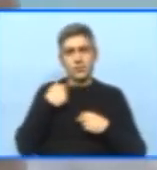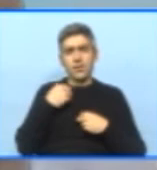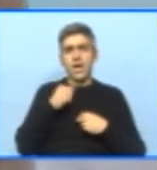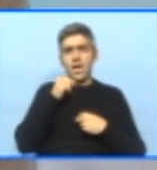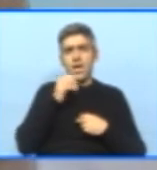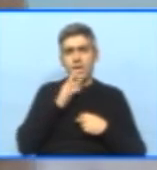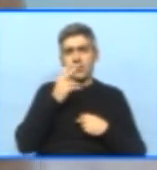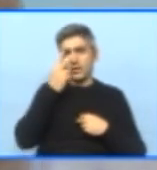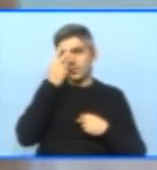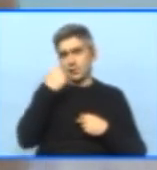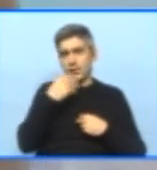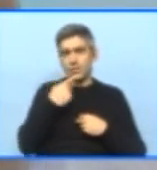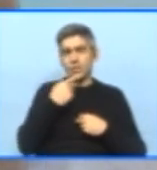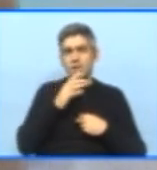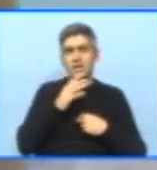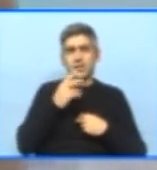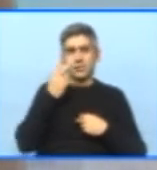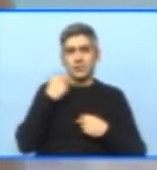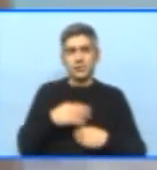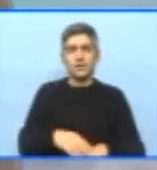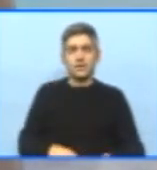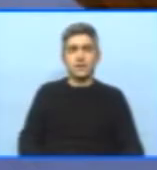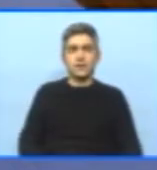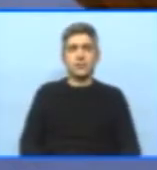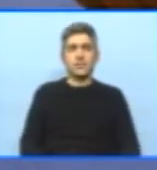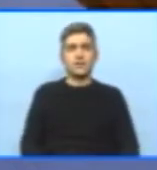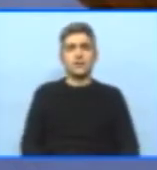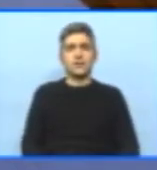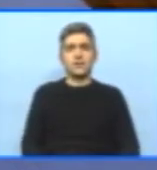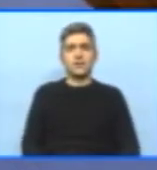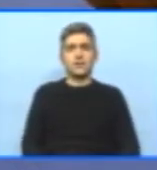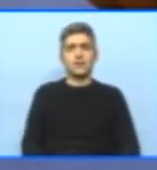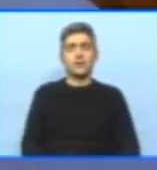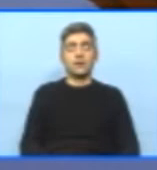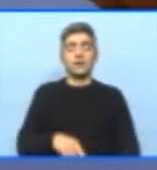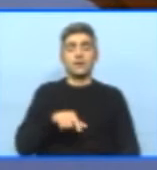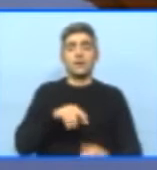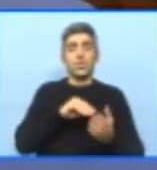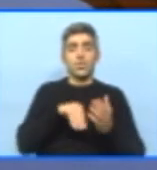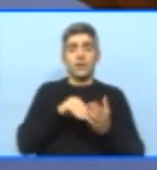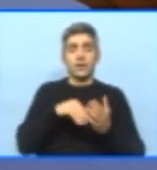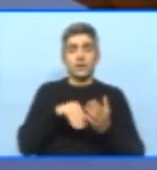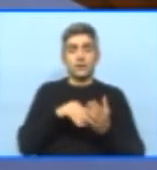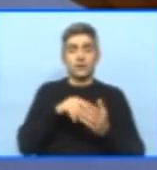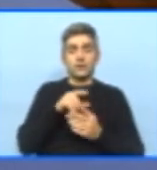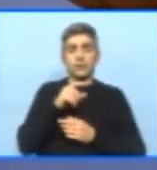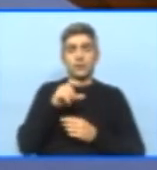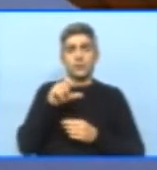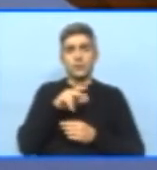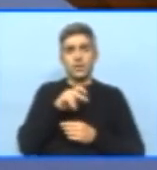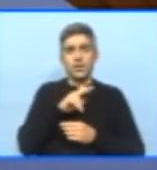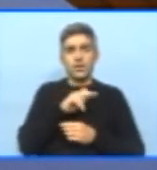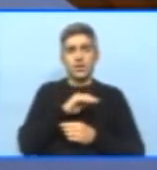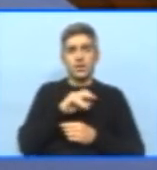cegos. Irmã Luísa, acho que é esse, neste contexto de Quaresma, tal como